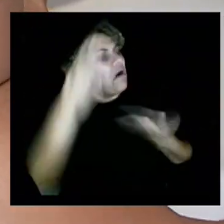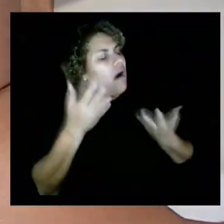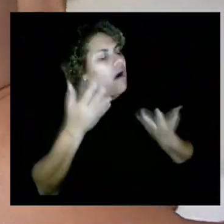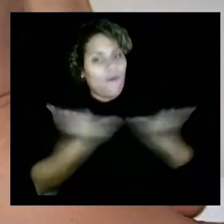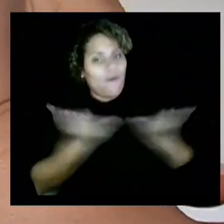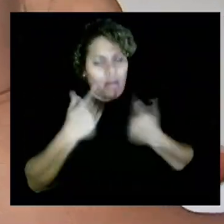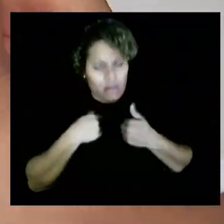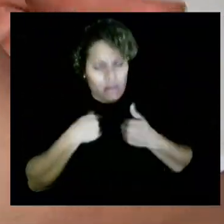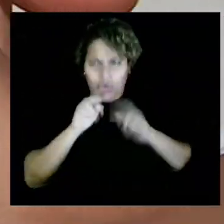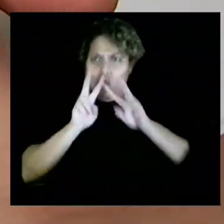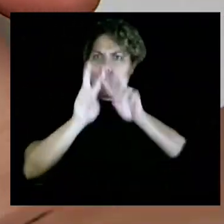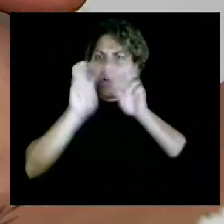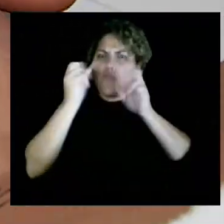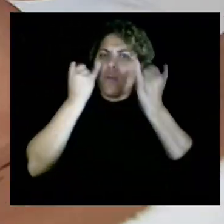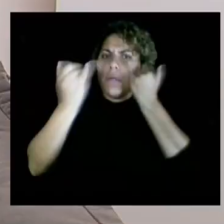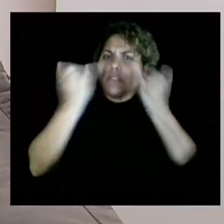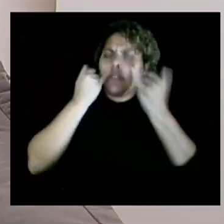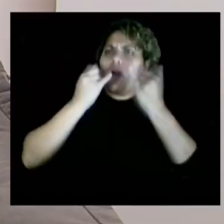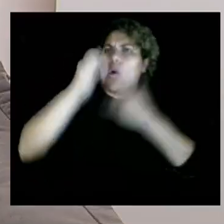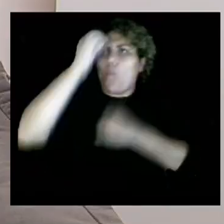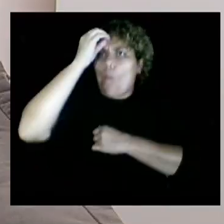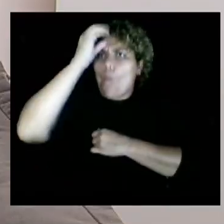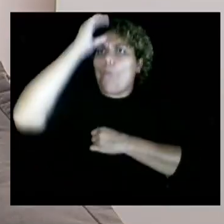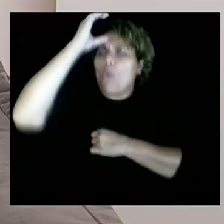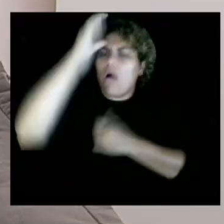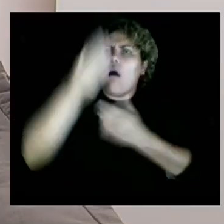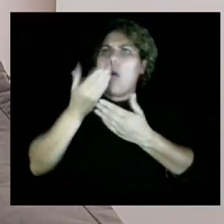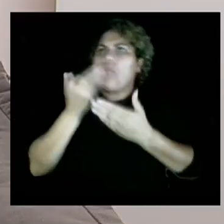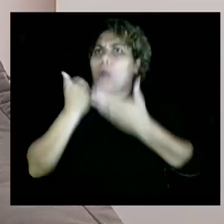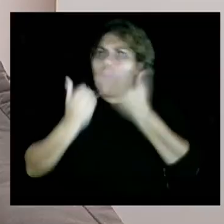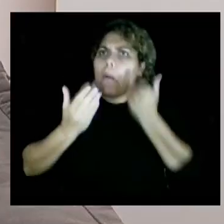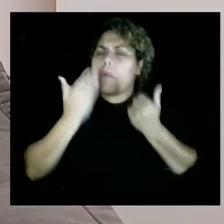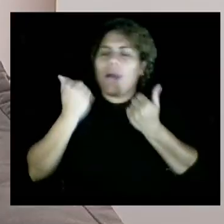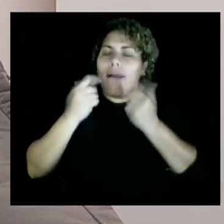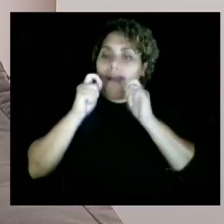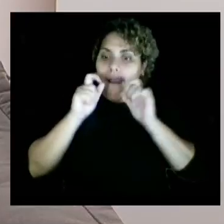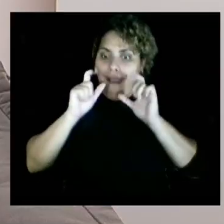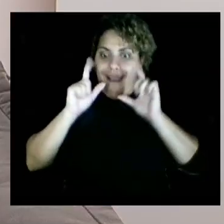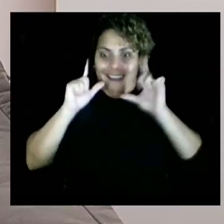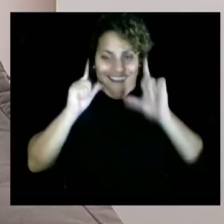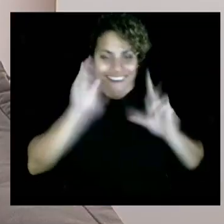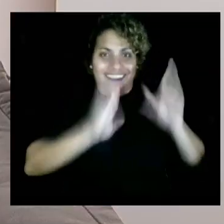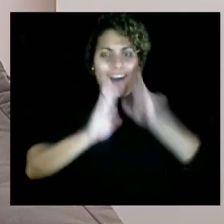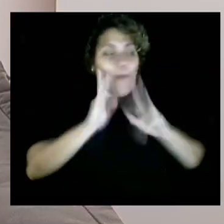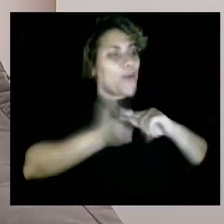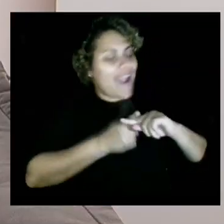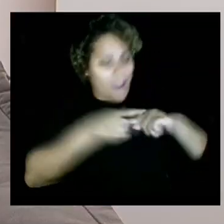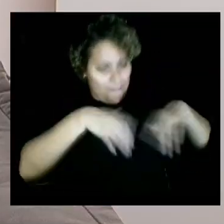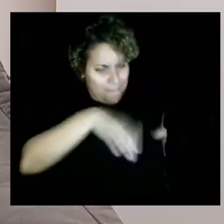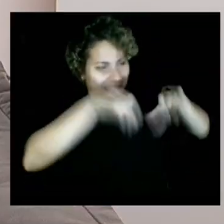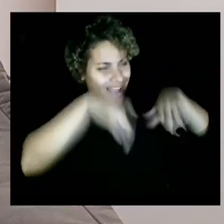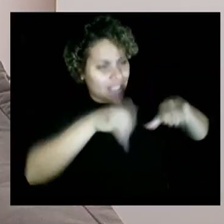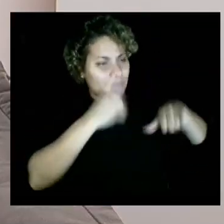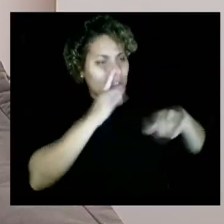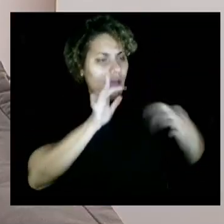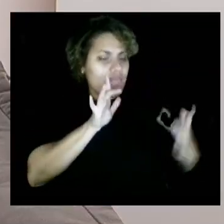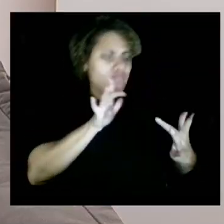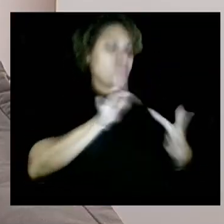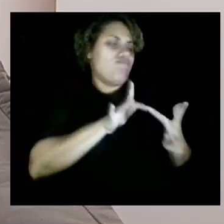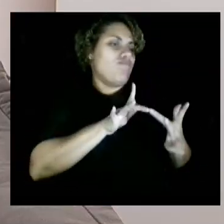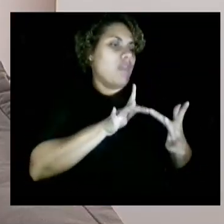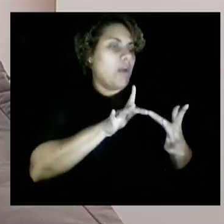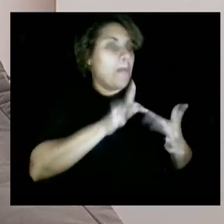até hoje, né? Porque a massagem, ela não é uma coisa física que você faz, mas nós somos esse todo que a gente precisa entender